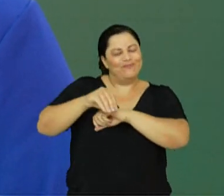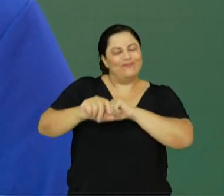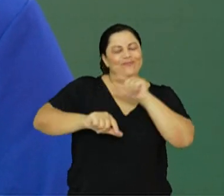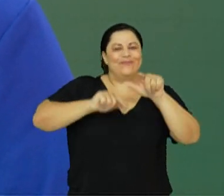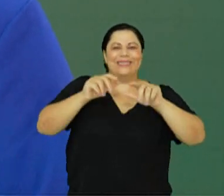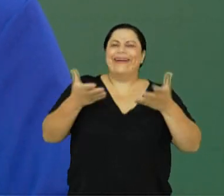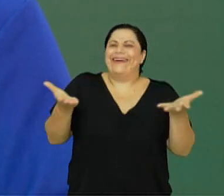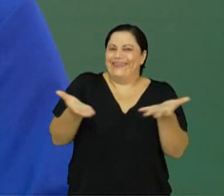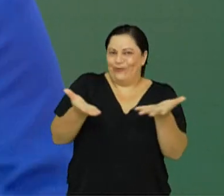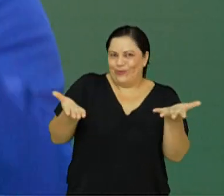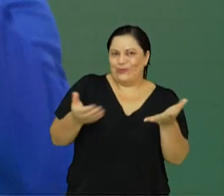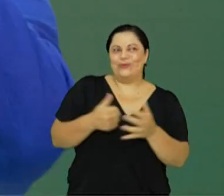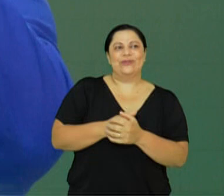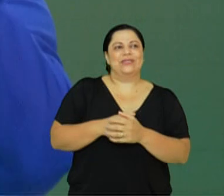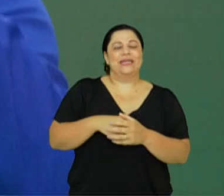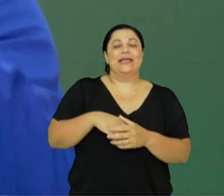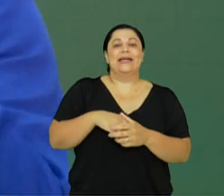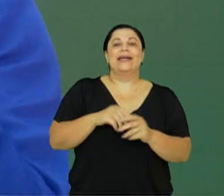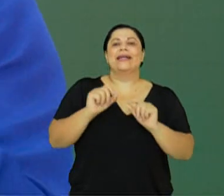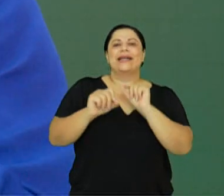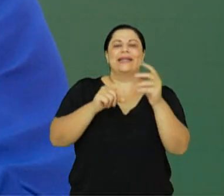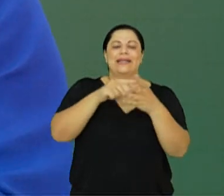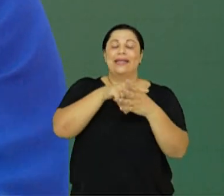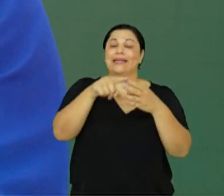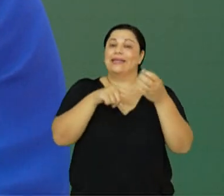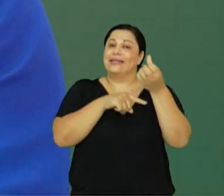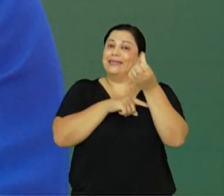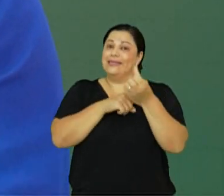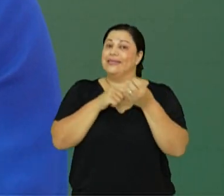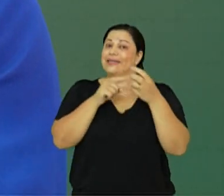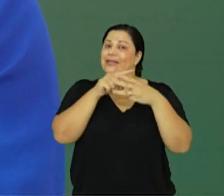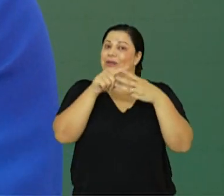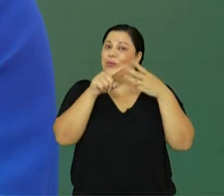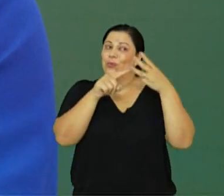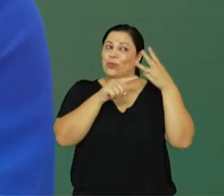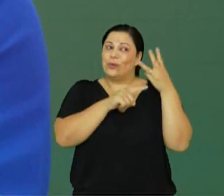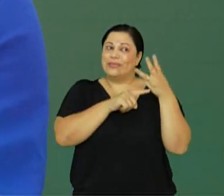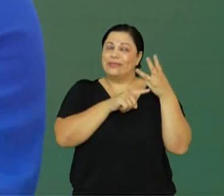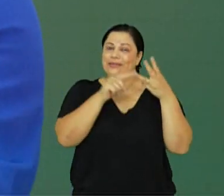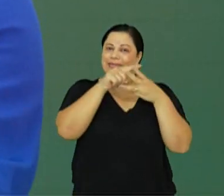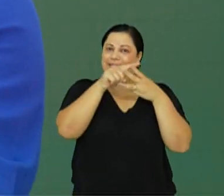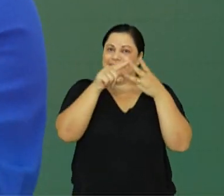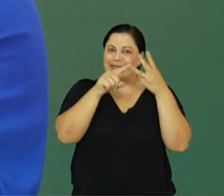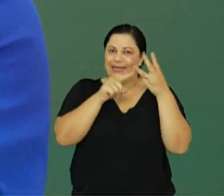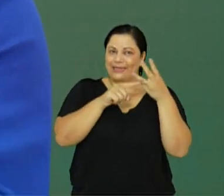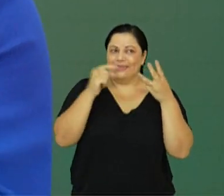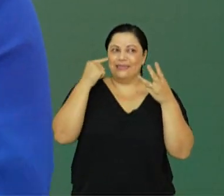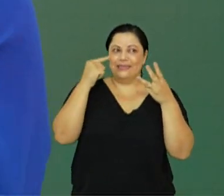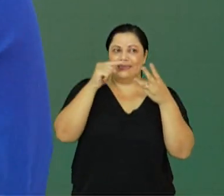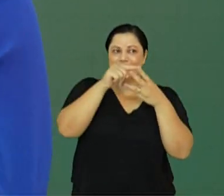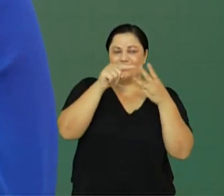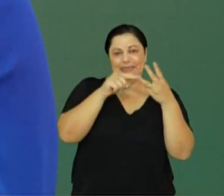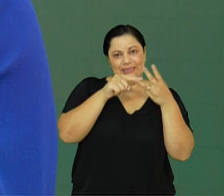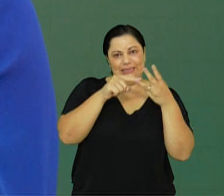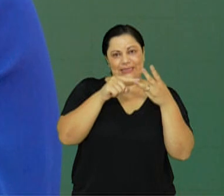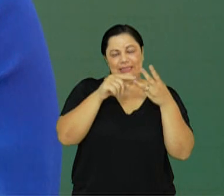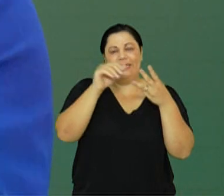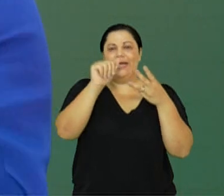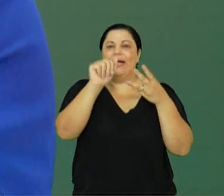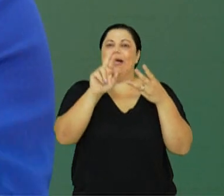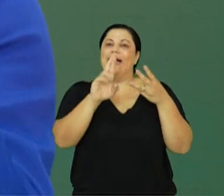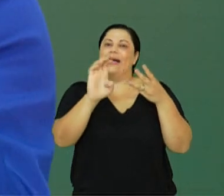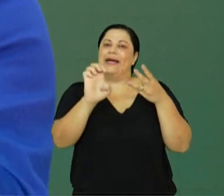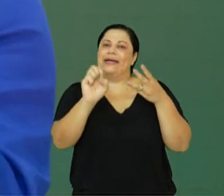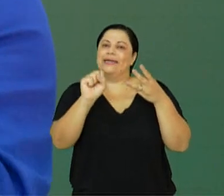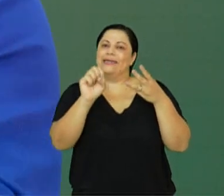base hexagonal, ou seja, ela tem 3 arestas aqui, se a gente falar da